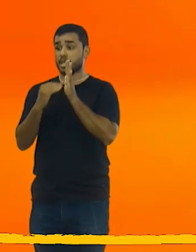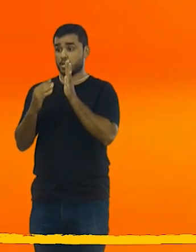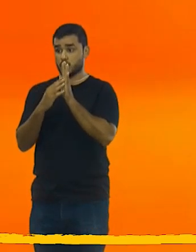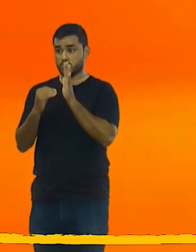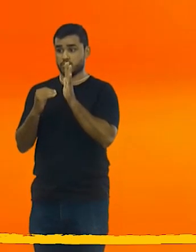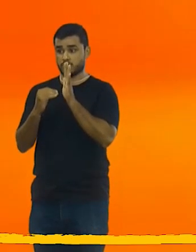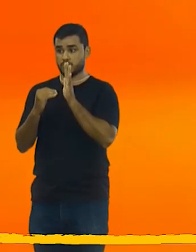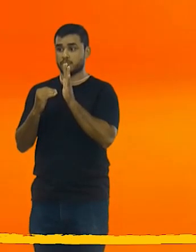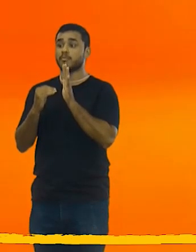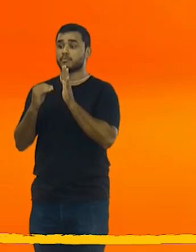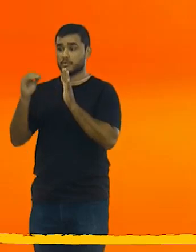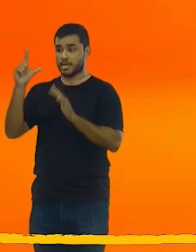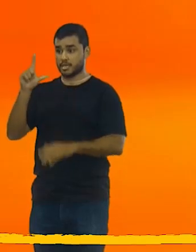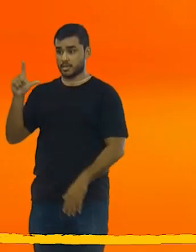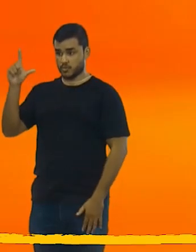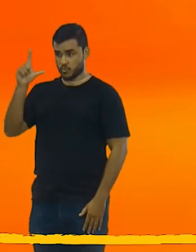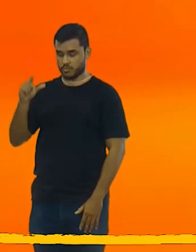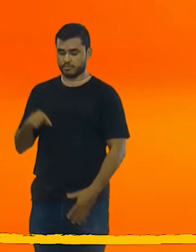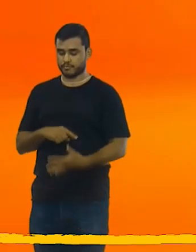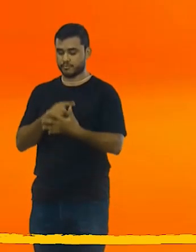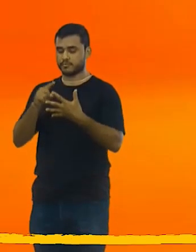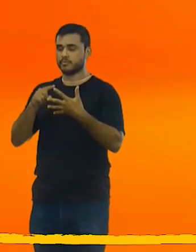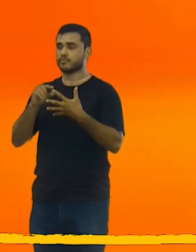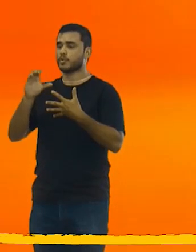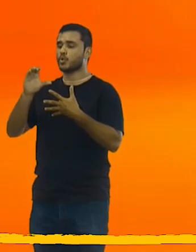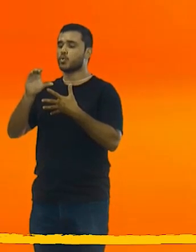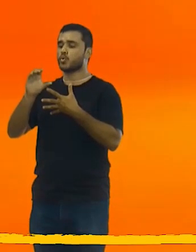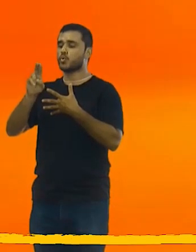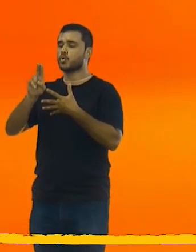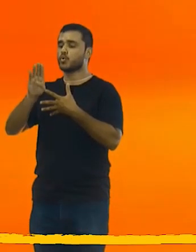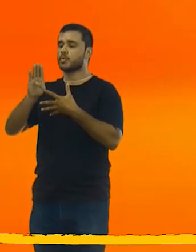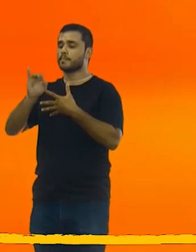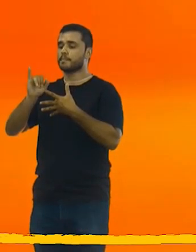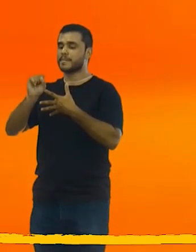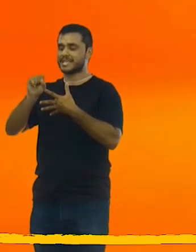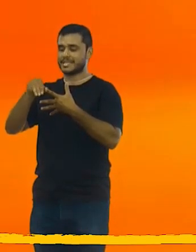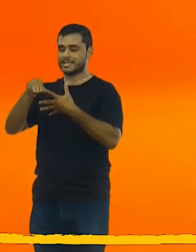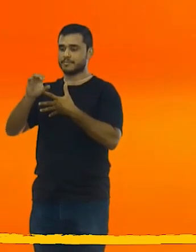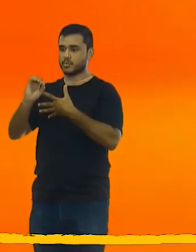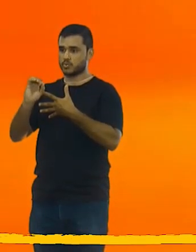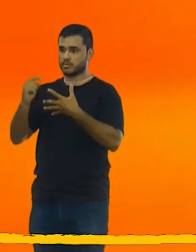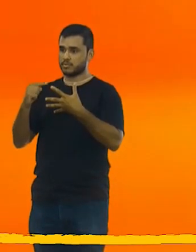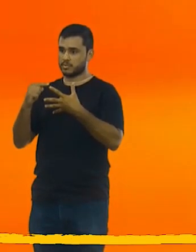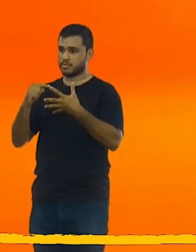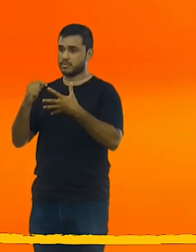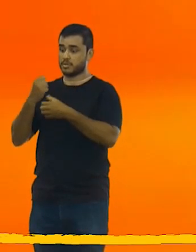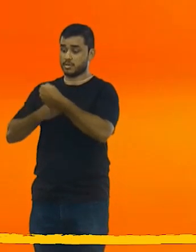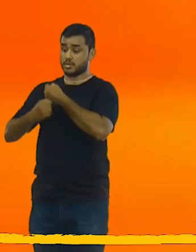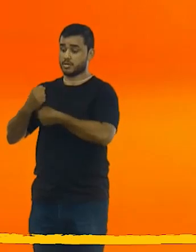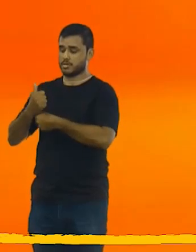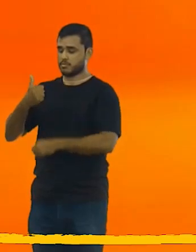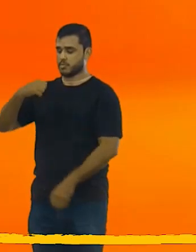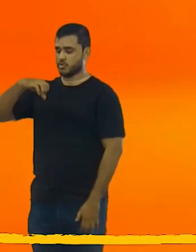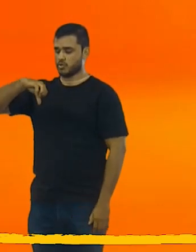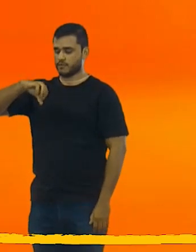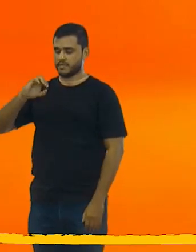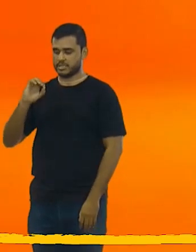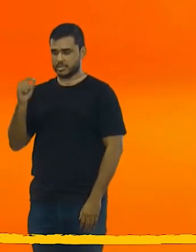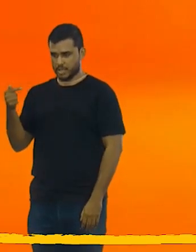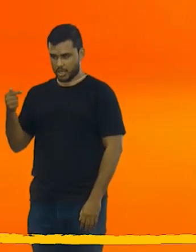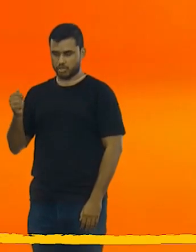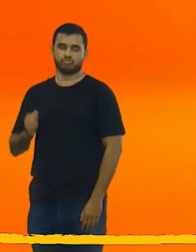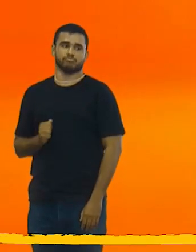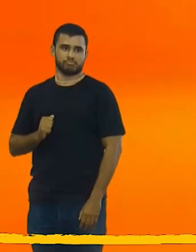2. Cubismo, de 1907. Cubismo, de 1907.